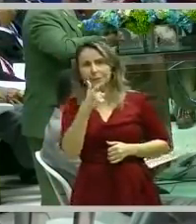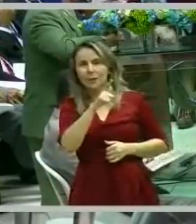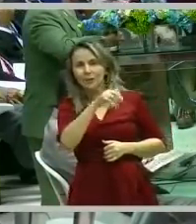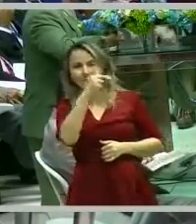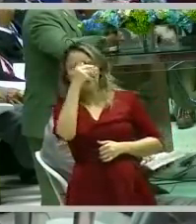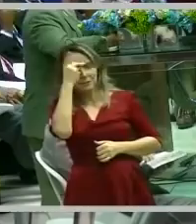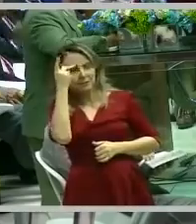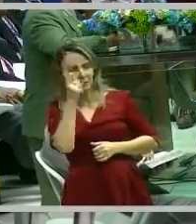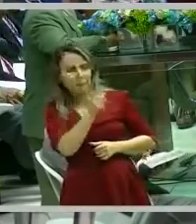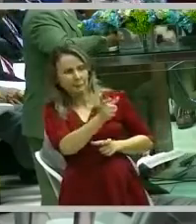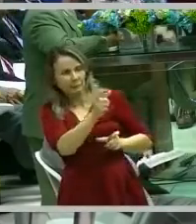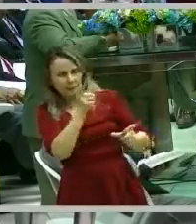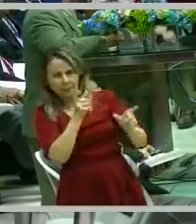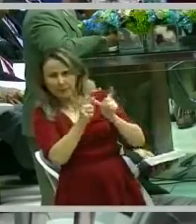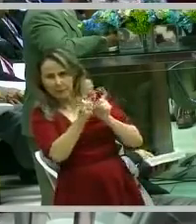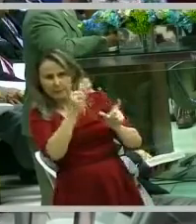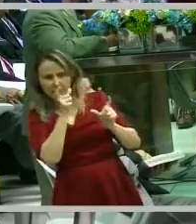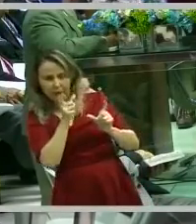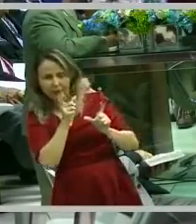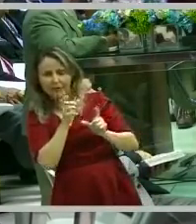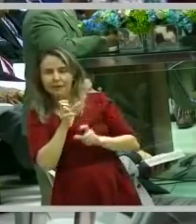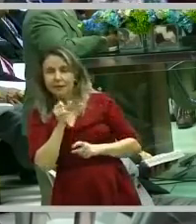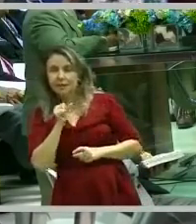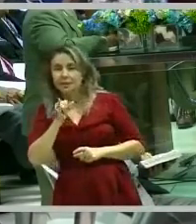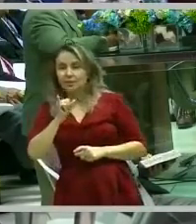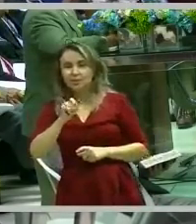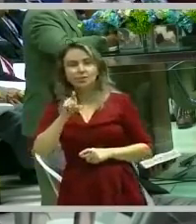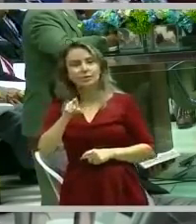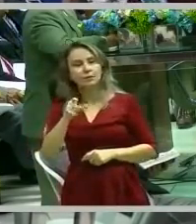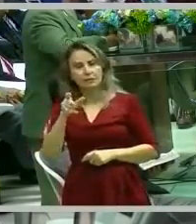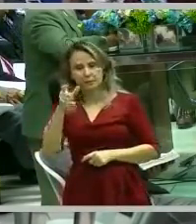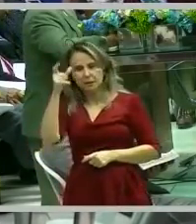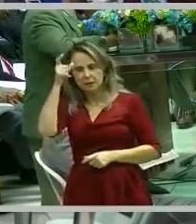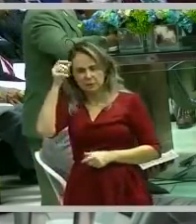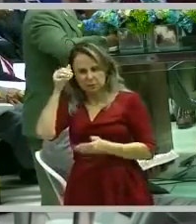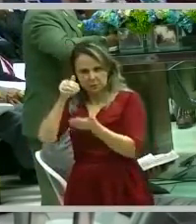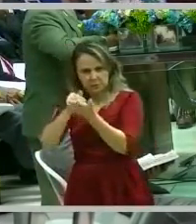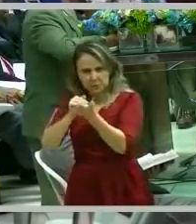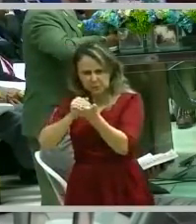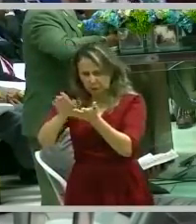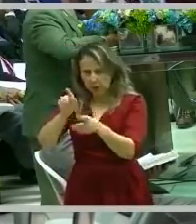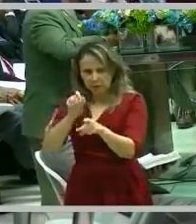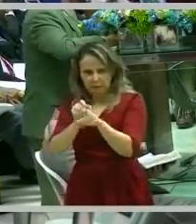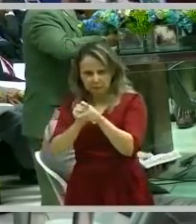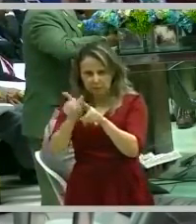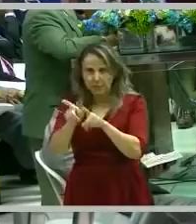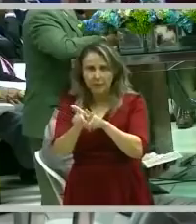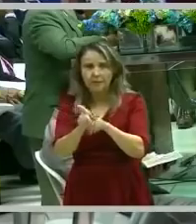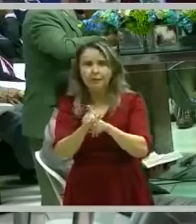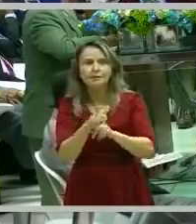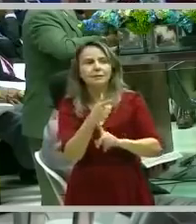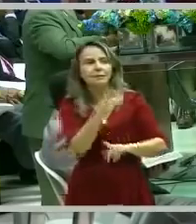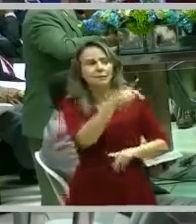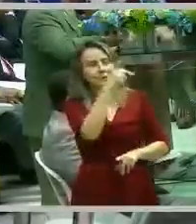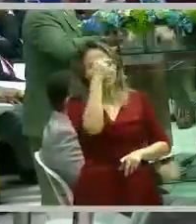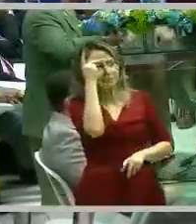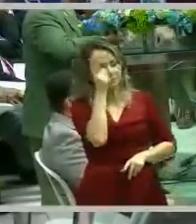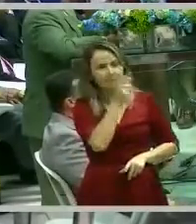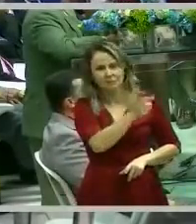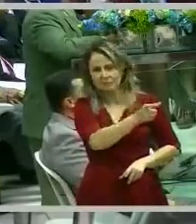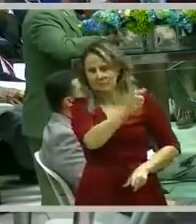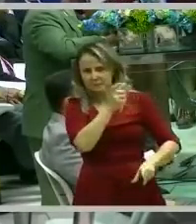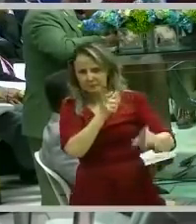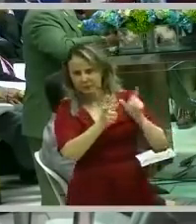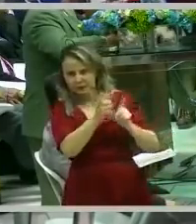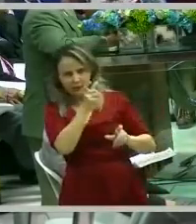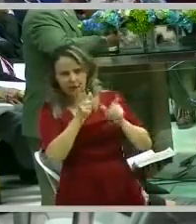Se você expulsar demônios, você vai receber termos pejorativos. Se você pregar o evangelho e ganhar almas, você vai receber termos